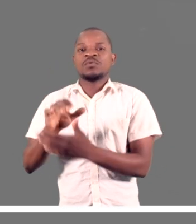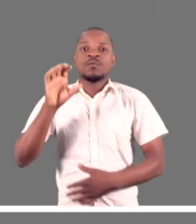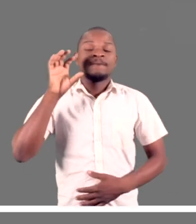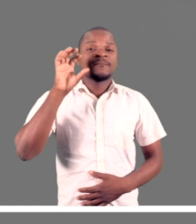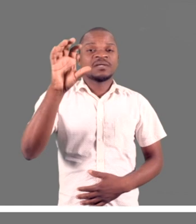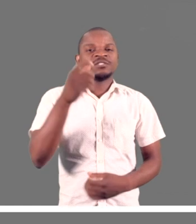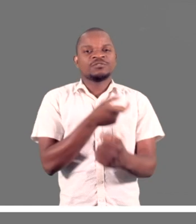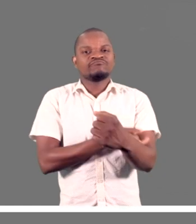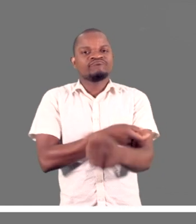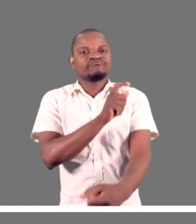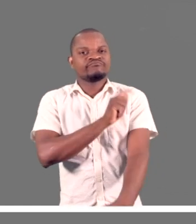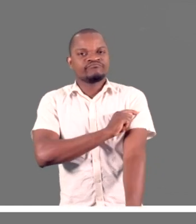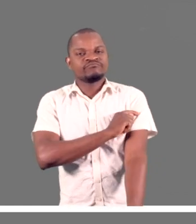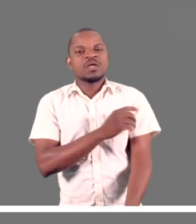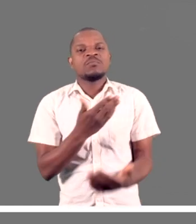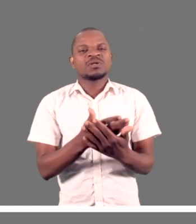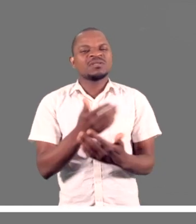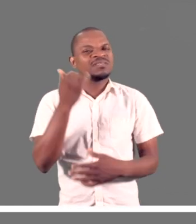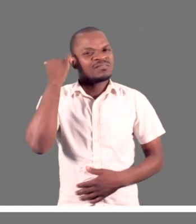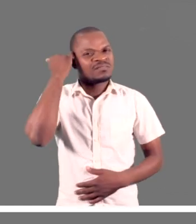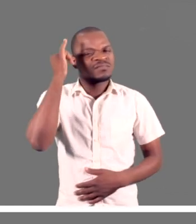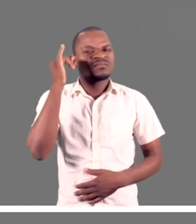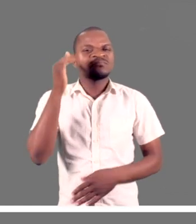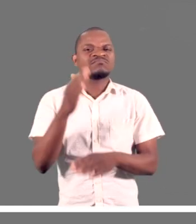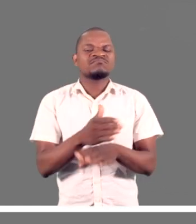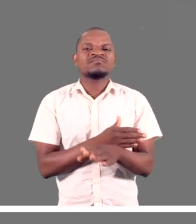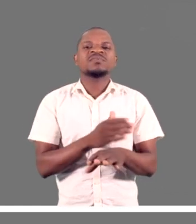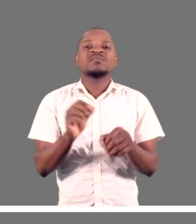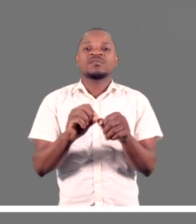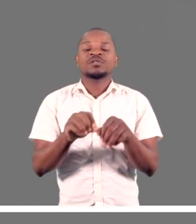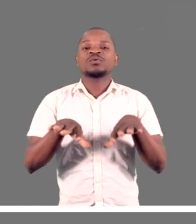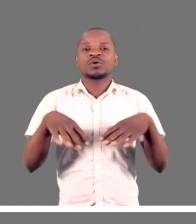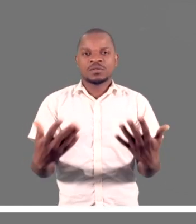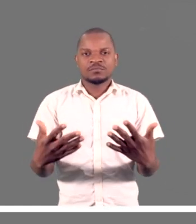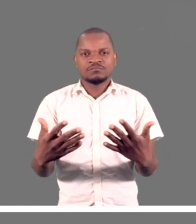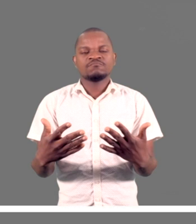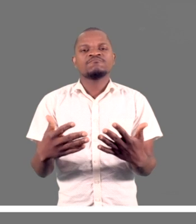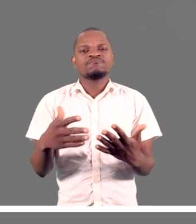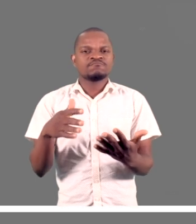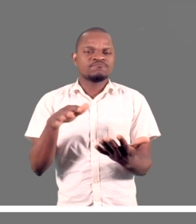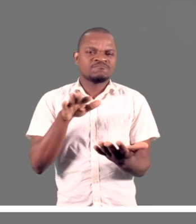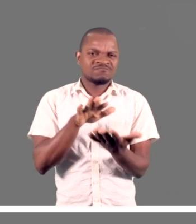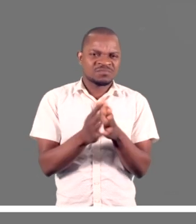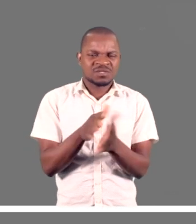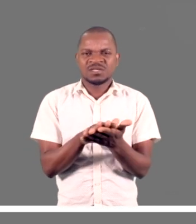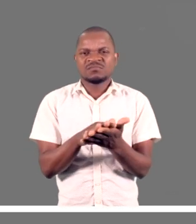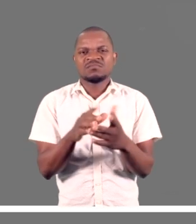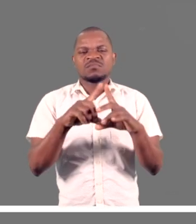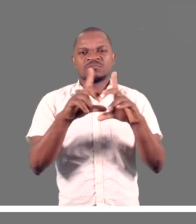A ideia prévia era criar-se condições para que se criasse uma ótica,